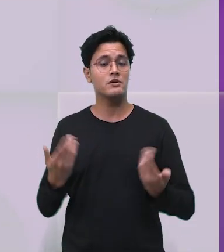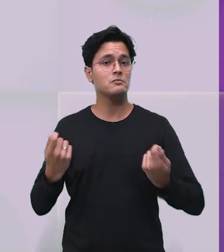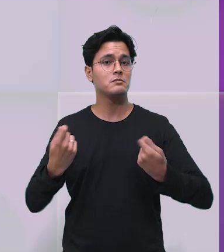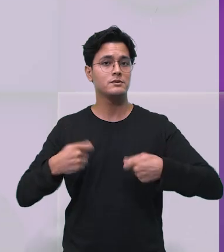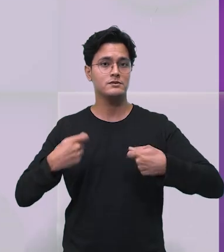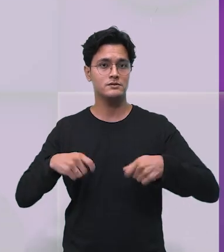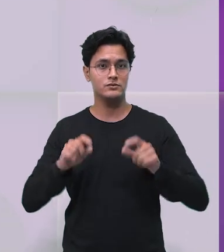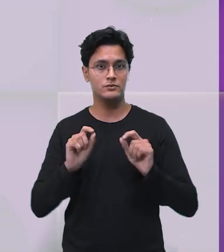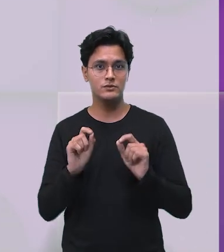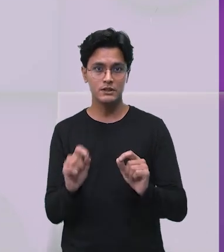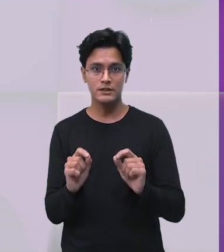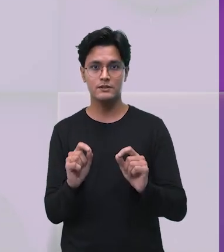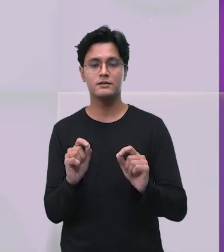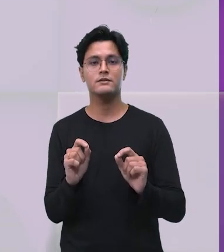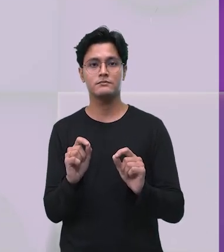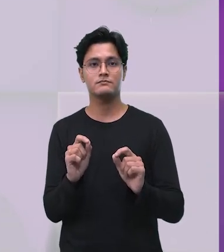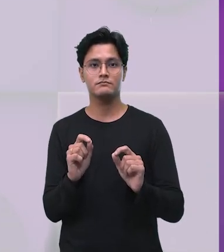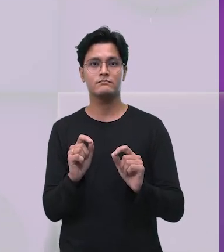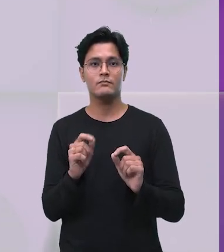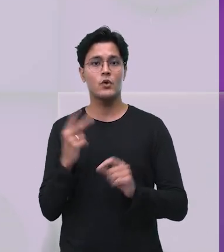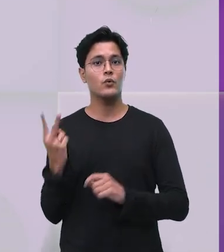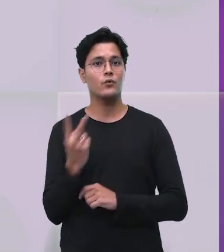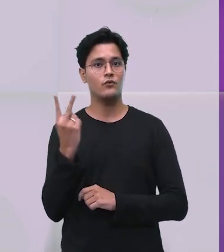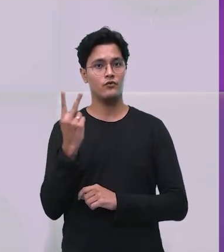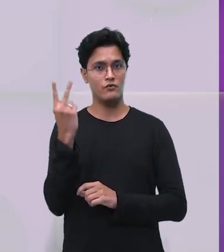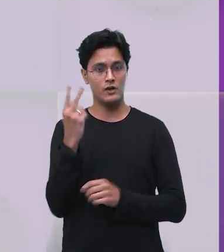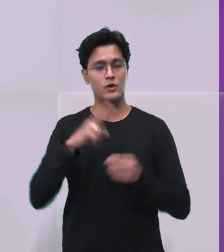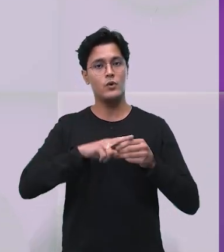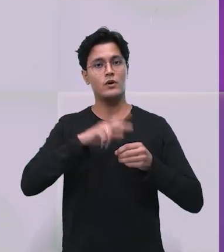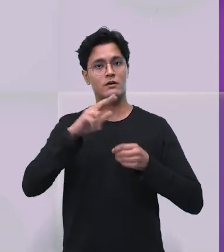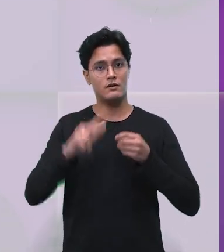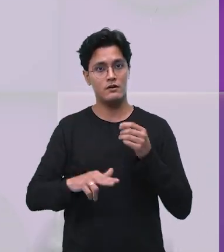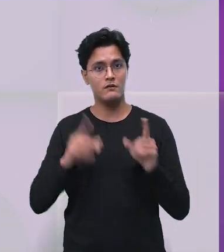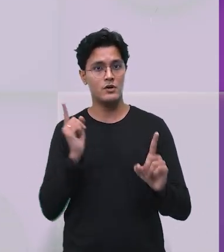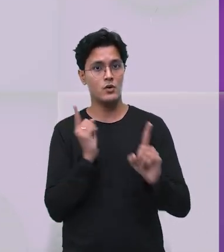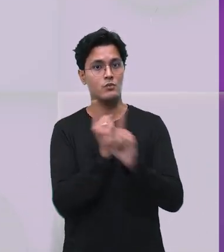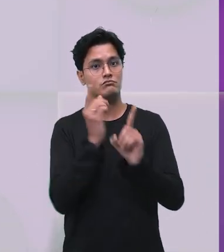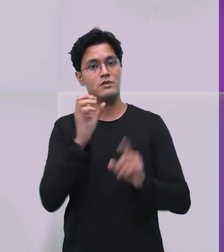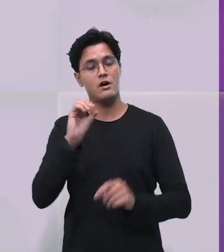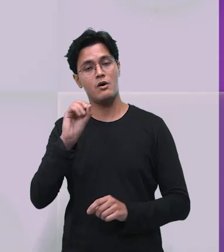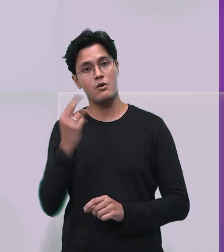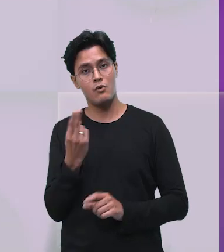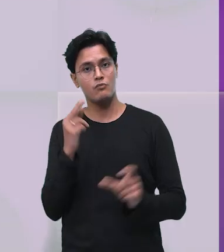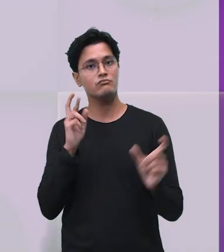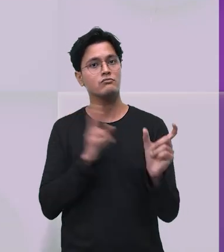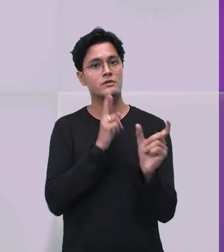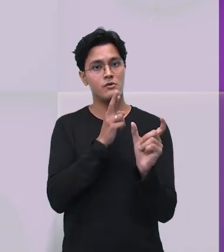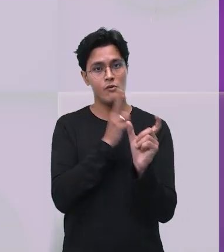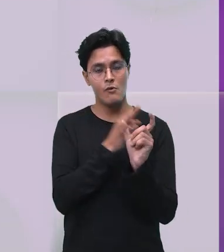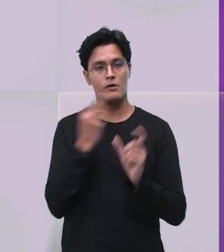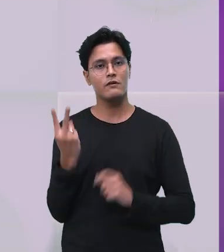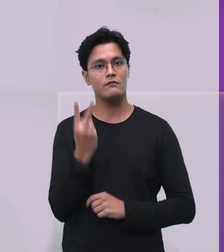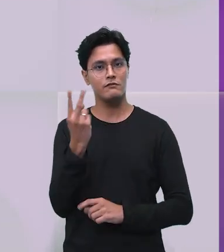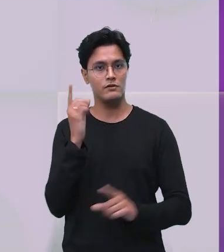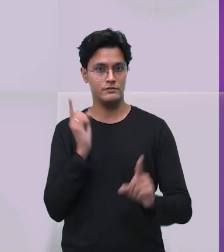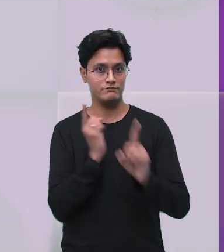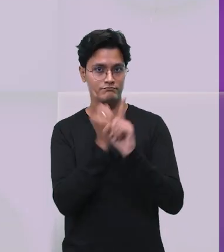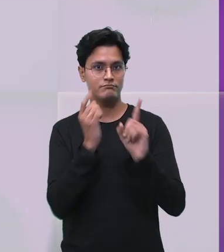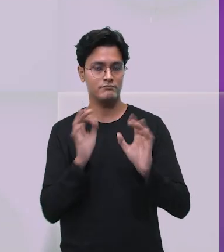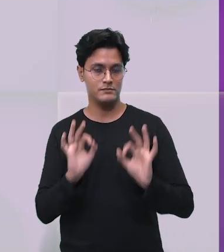que nós encontremos o valor da variável ou da incógnita, dependendo do caso, tá?